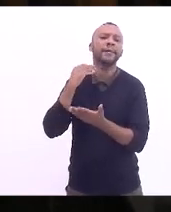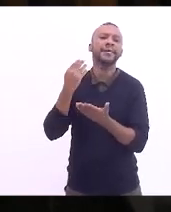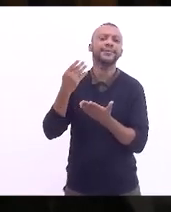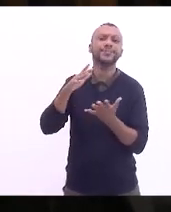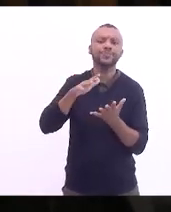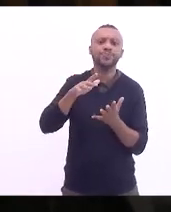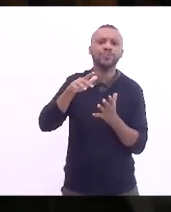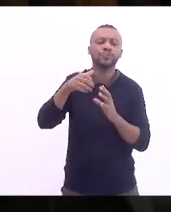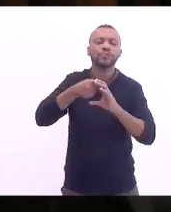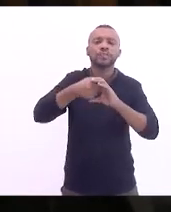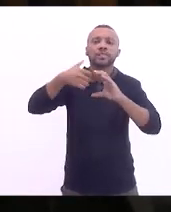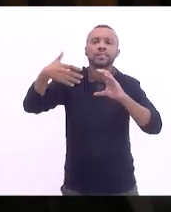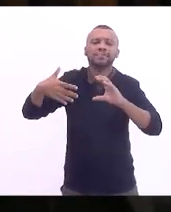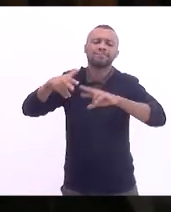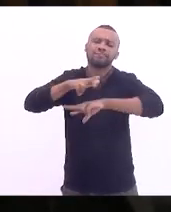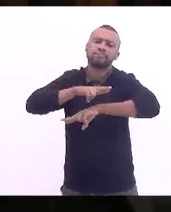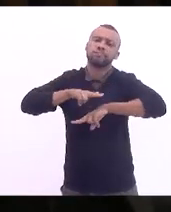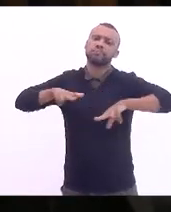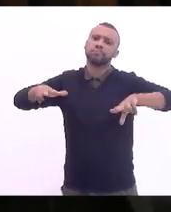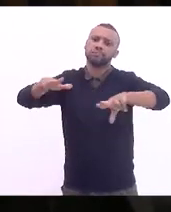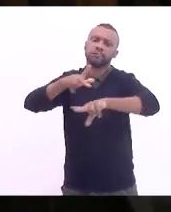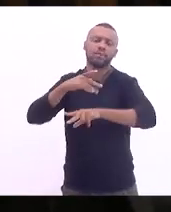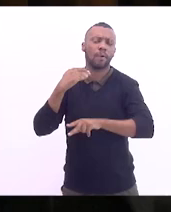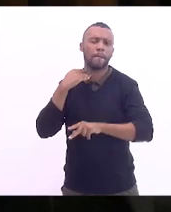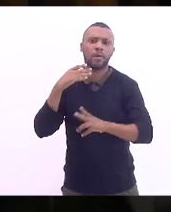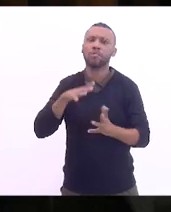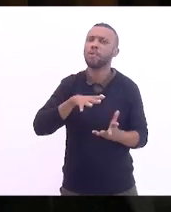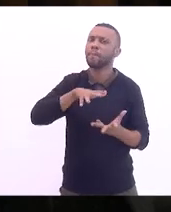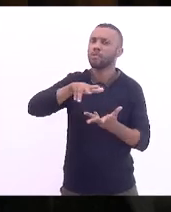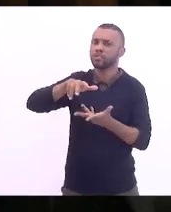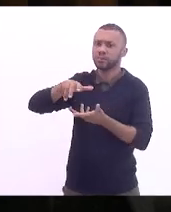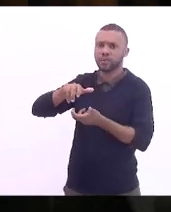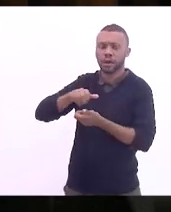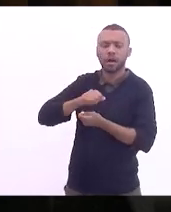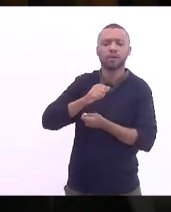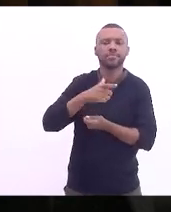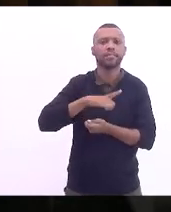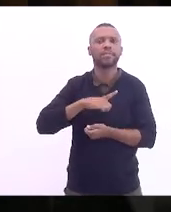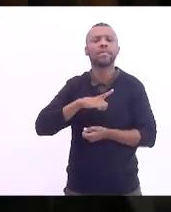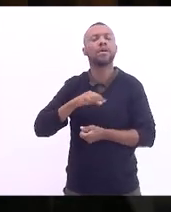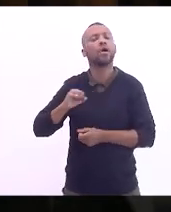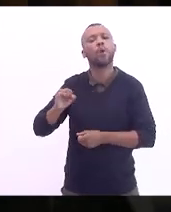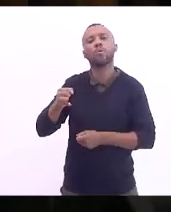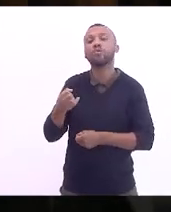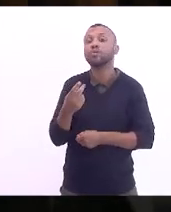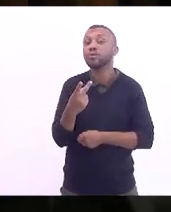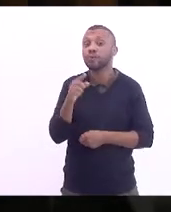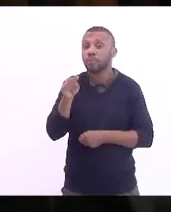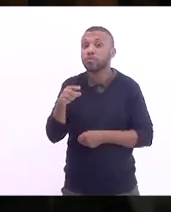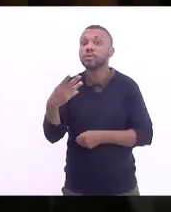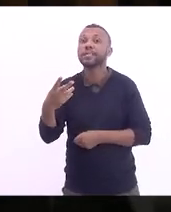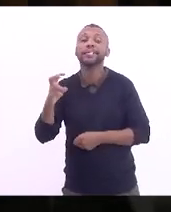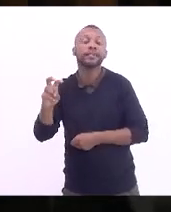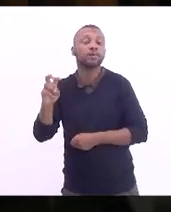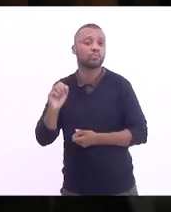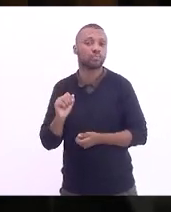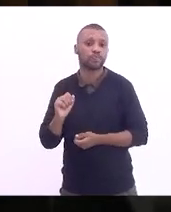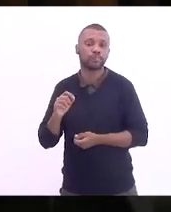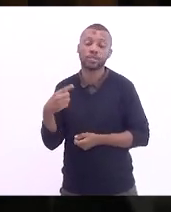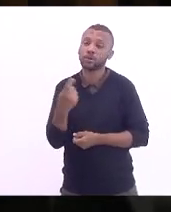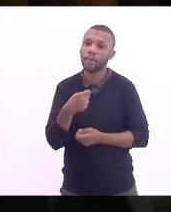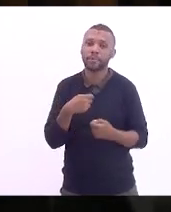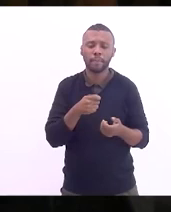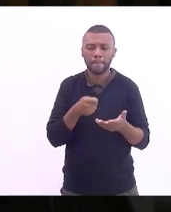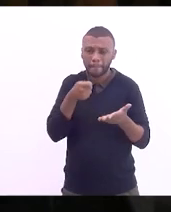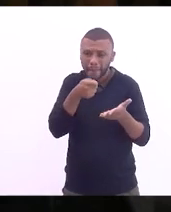com características diversas que é o Banco Mundial com juro dos dois pontos 45 e nós temos que